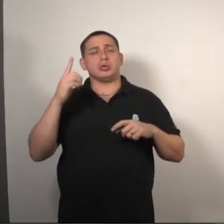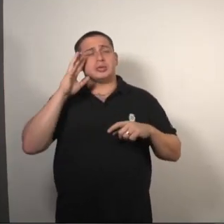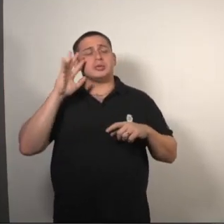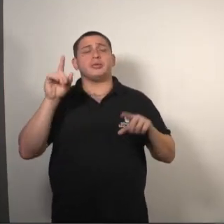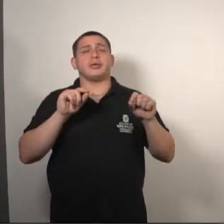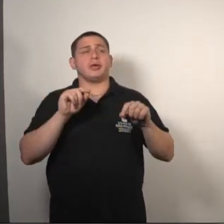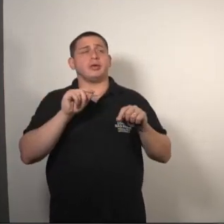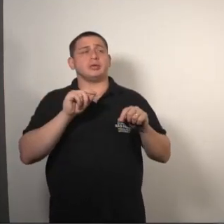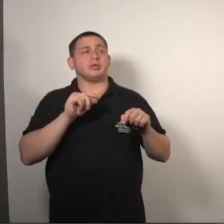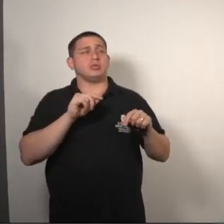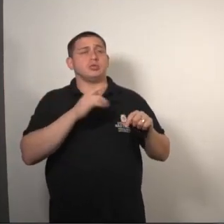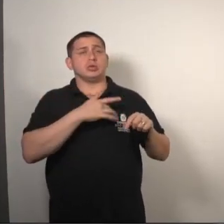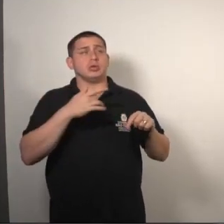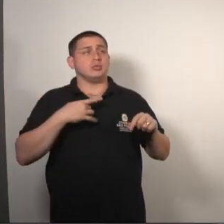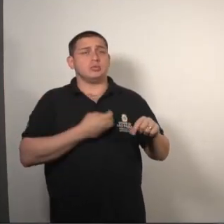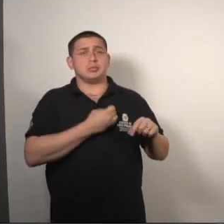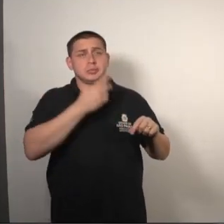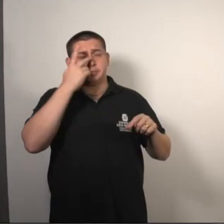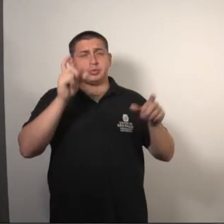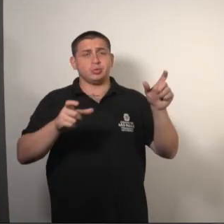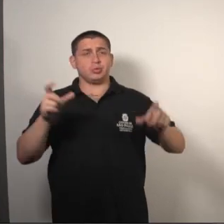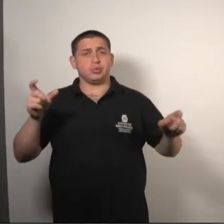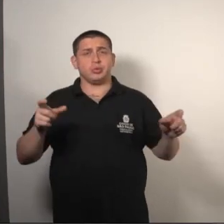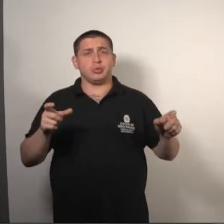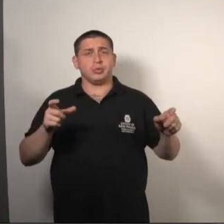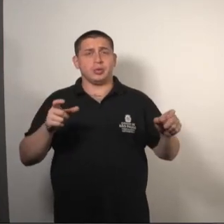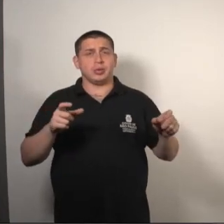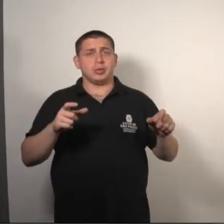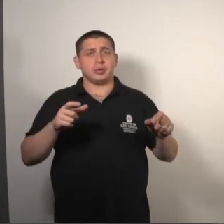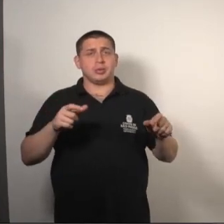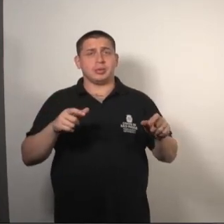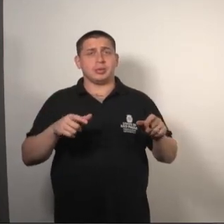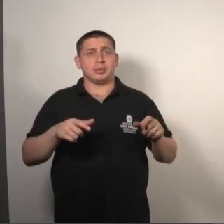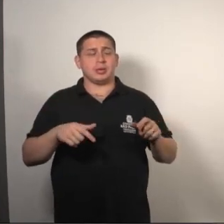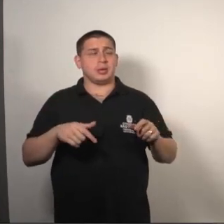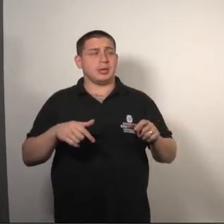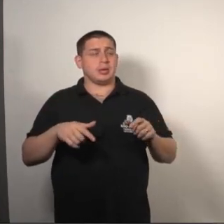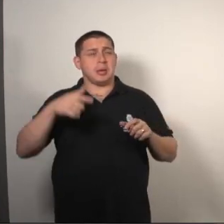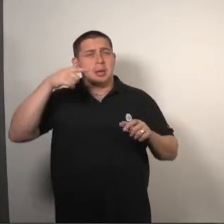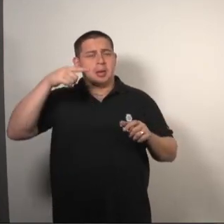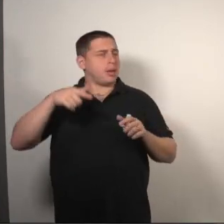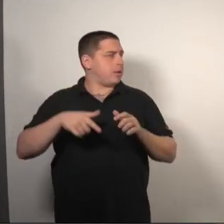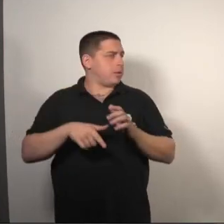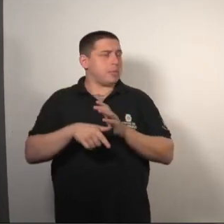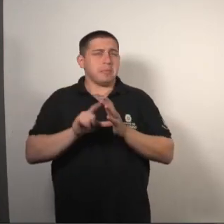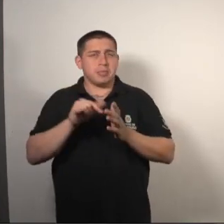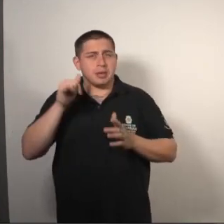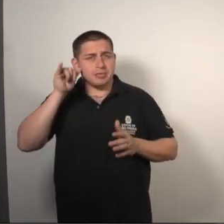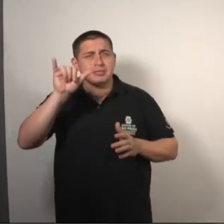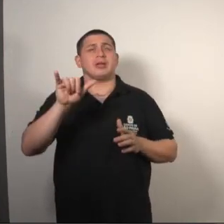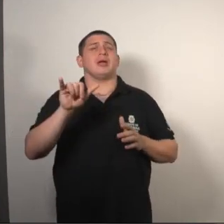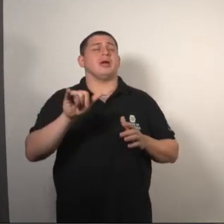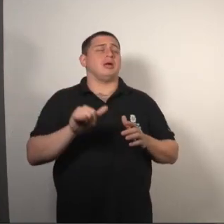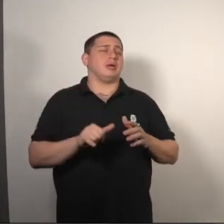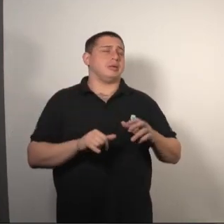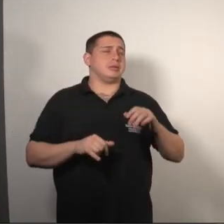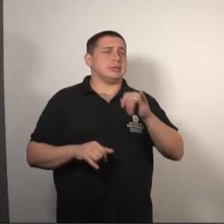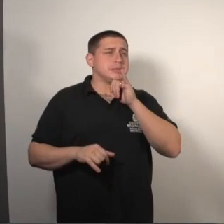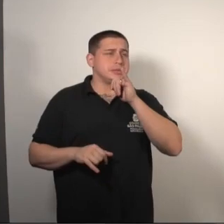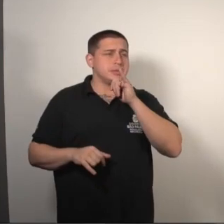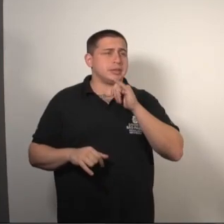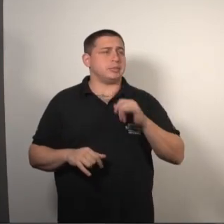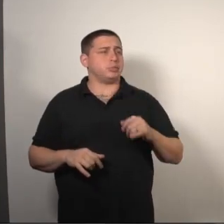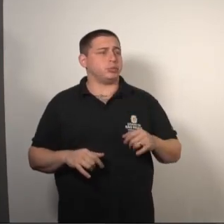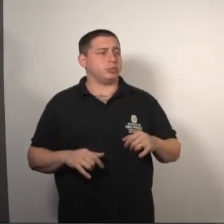as ações importantes para a cidade de mobilidade. 7 milhões de veículos circulam nesse país chamado cidade de São Paulo, mas a gente